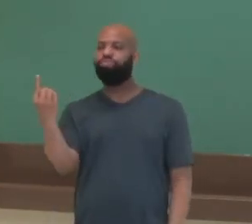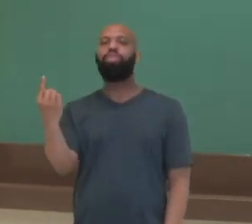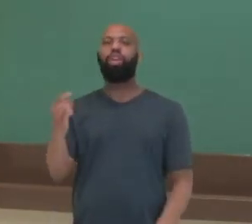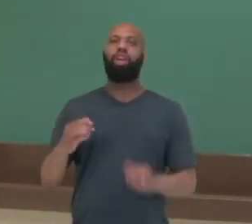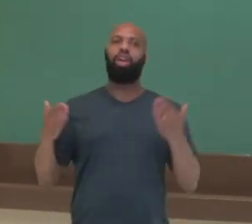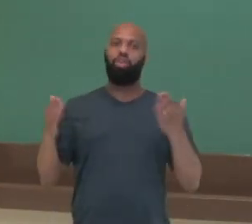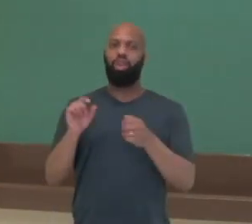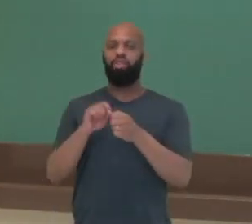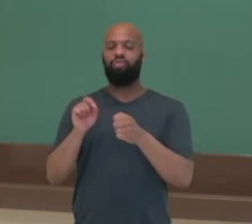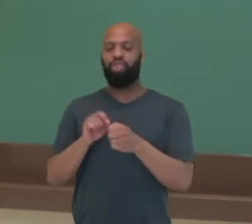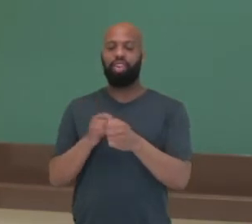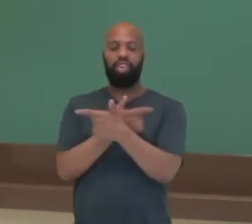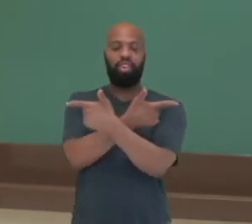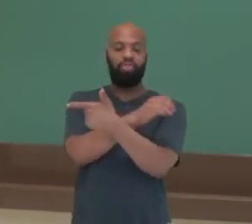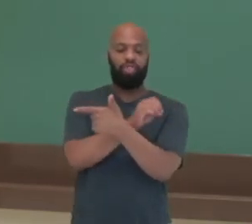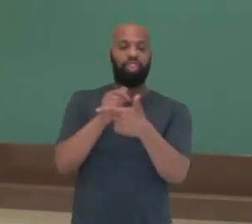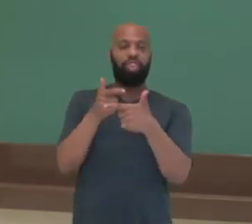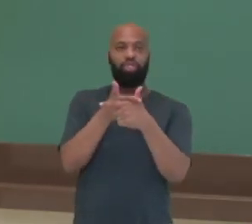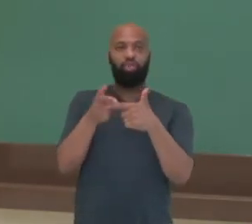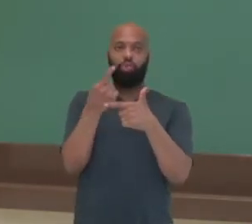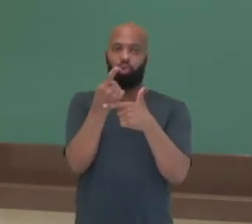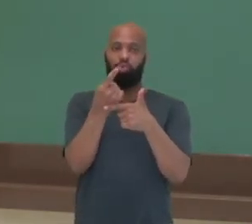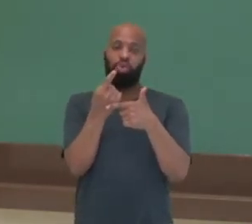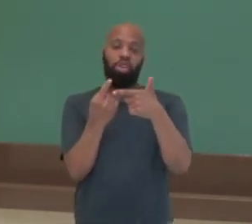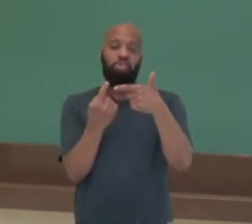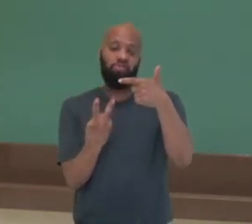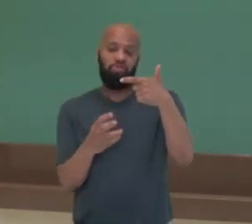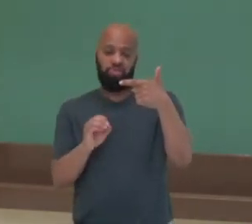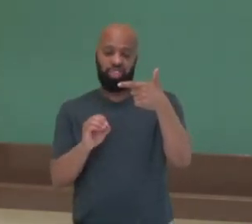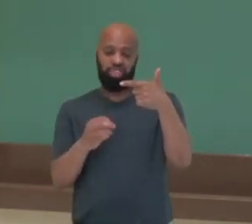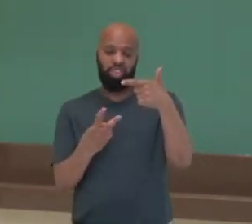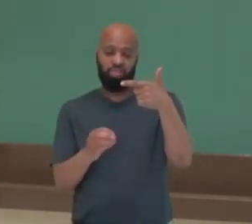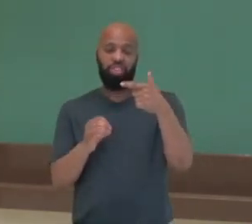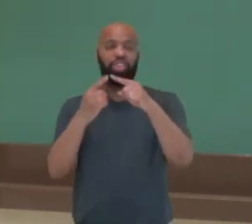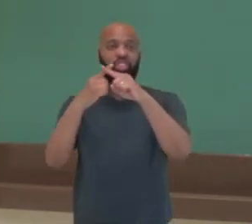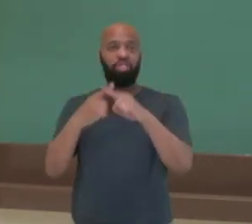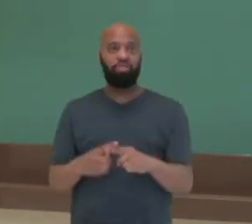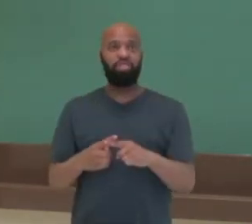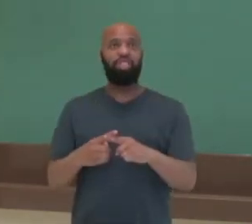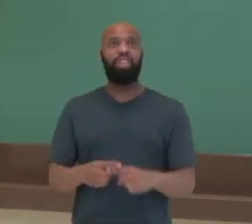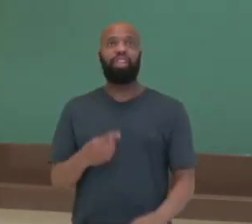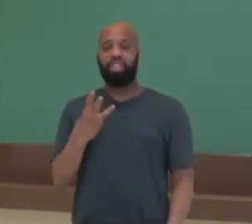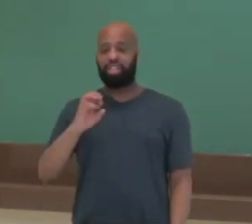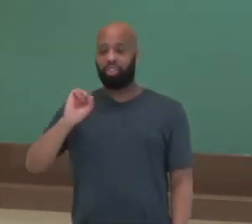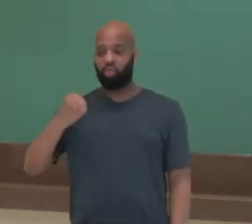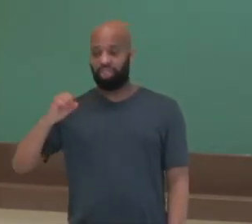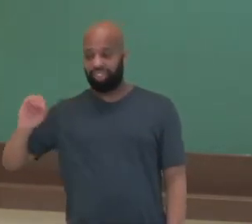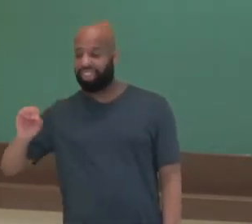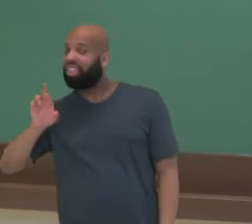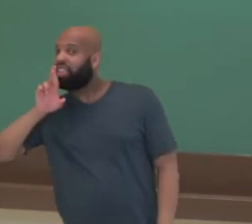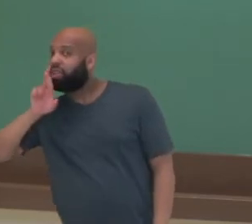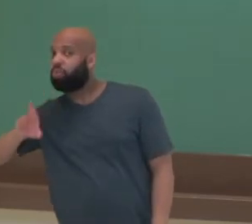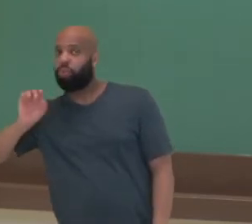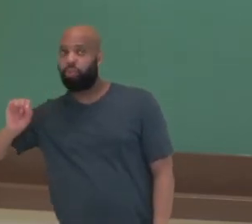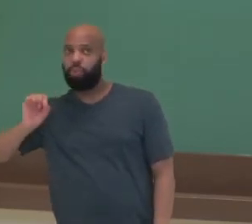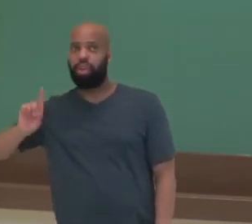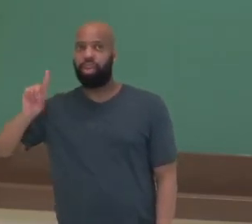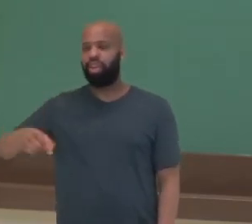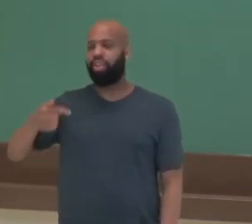1. Então, eu vou fazer 20 dividido por 1, é 20. E 20 vezes 380,